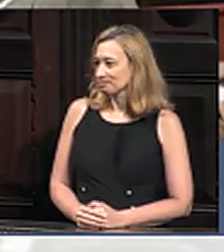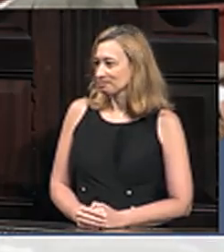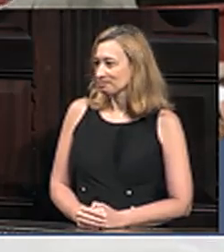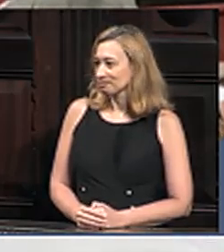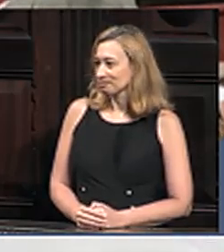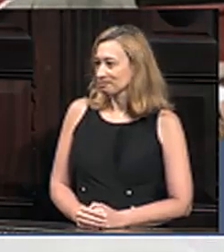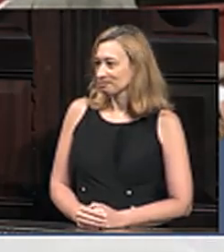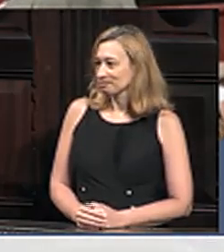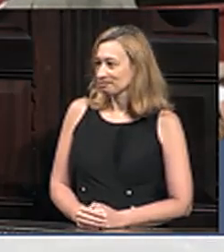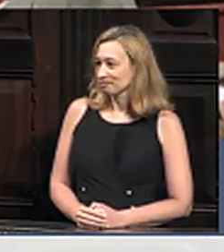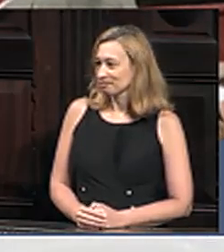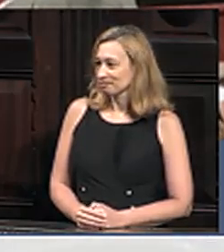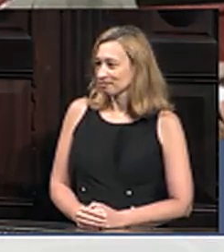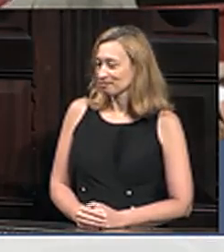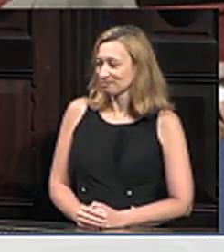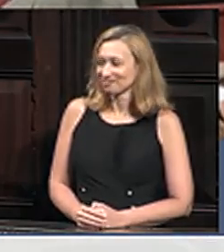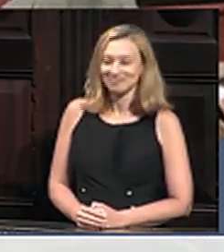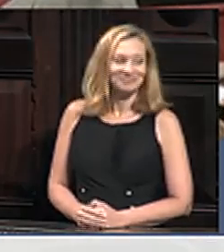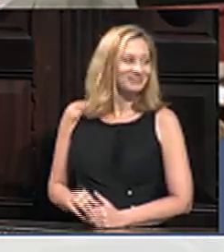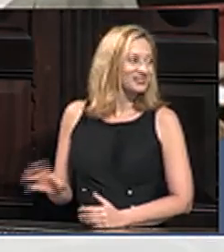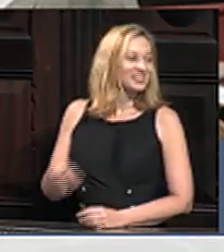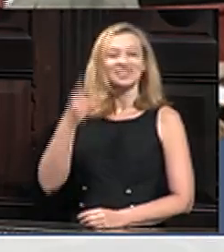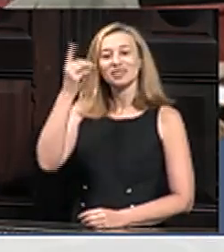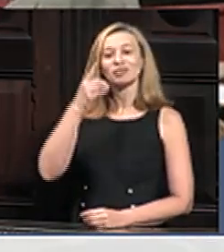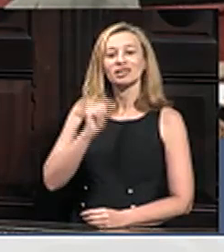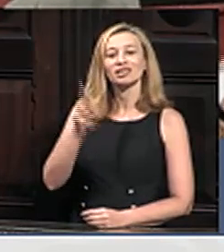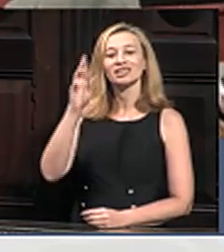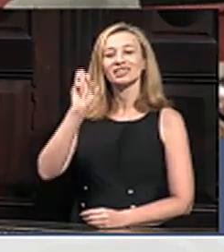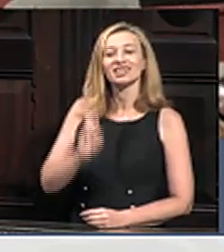pela Comissão de Constituição e Justiça, o deputado André Lazzaroni.